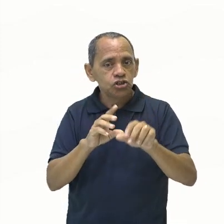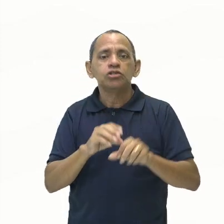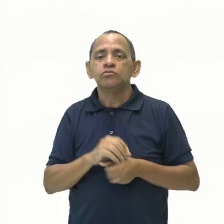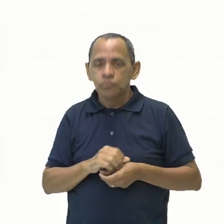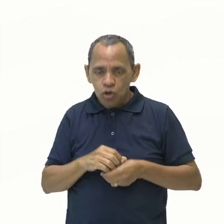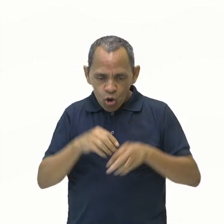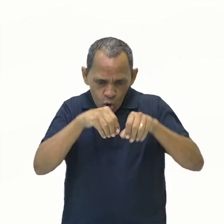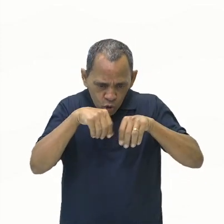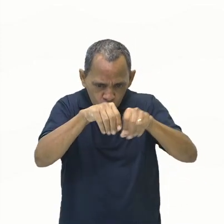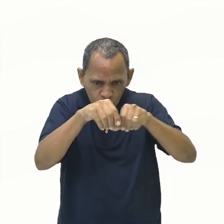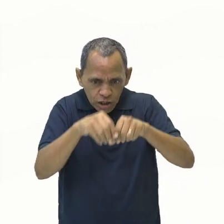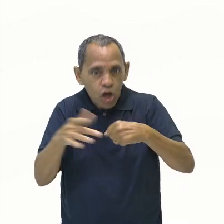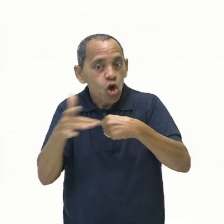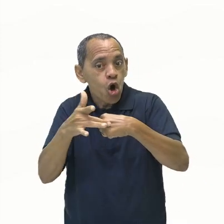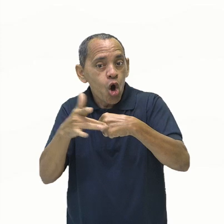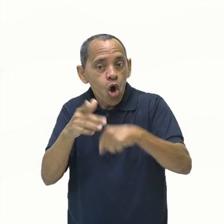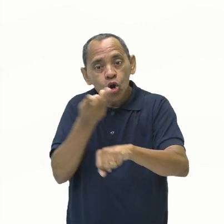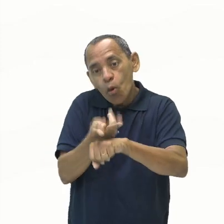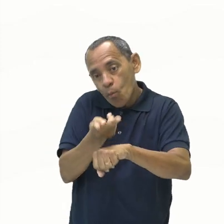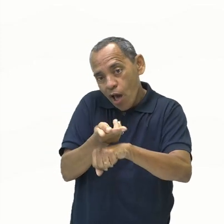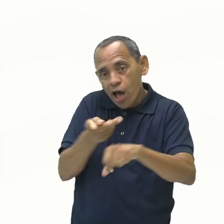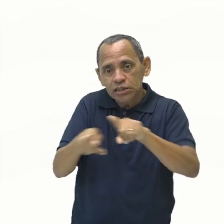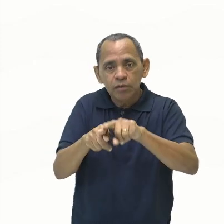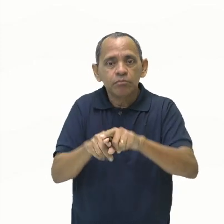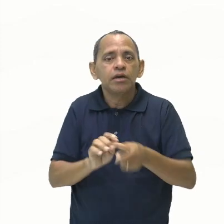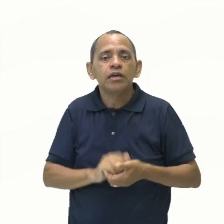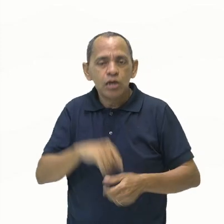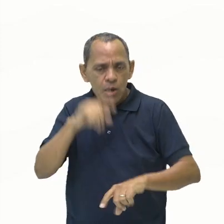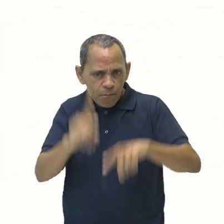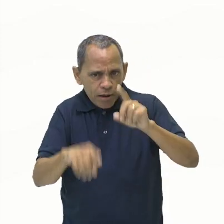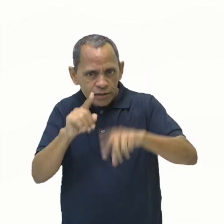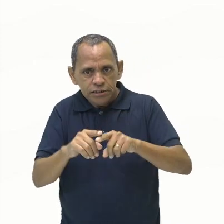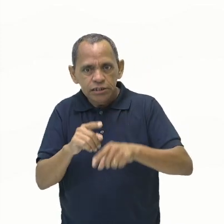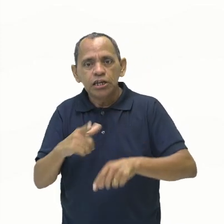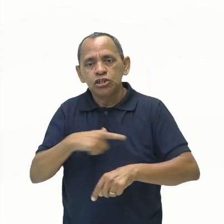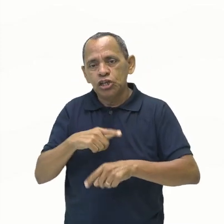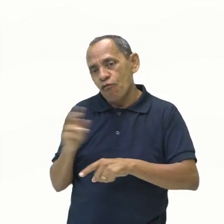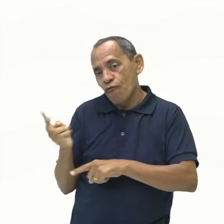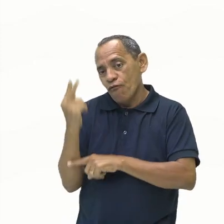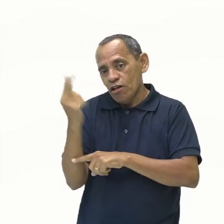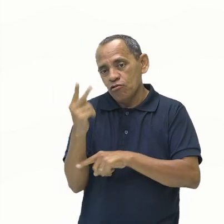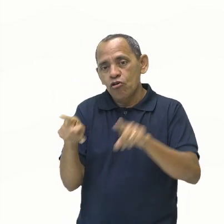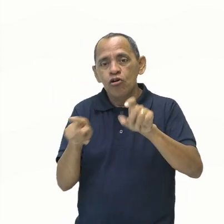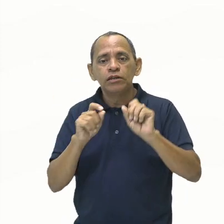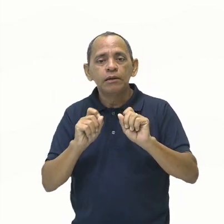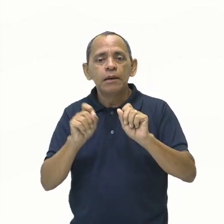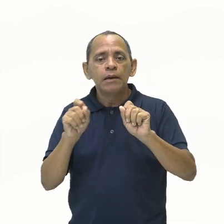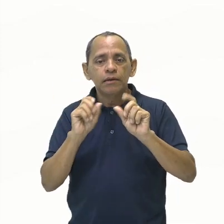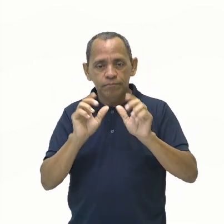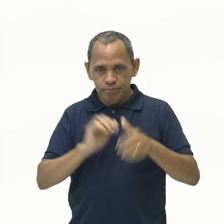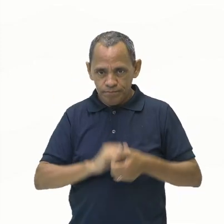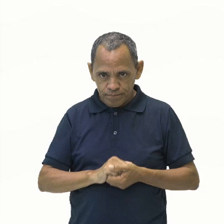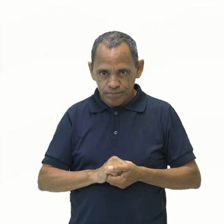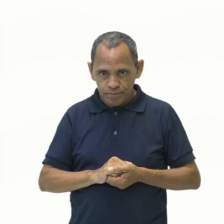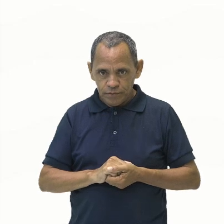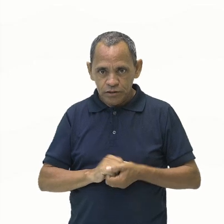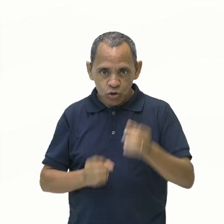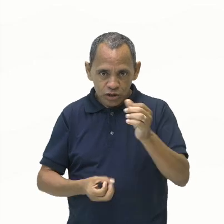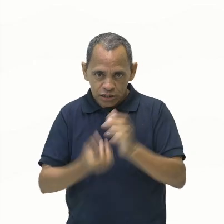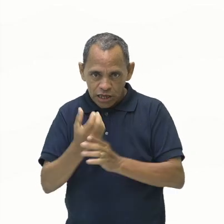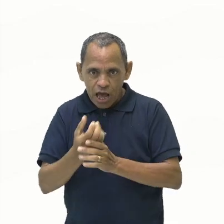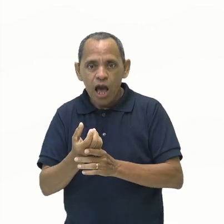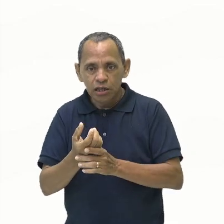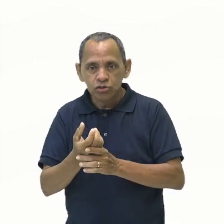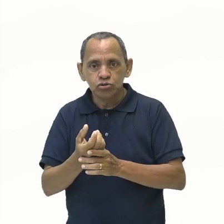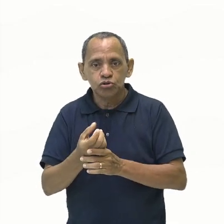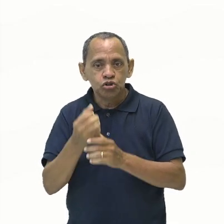caso o ouro, a prata, metais preciosos, eles são formados na natureza, mas demoram